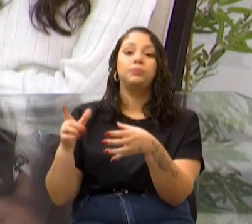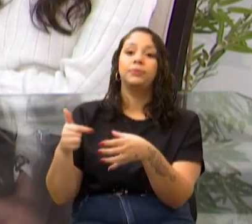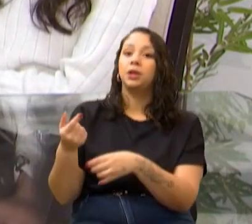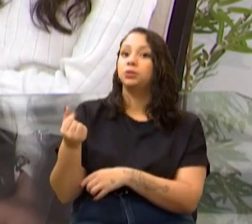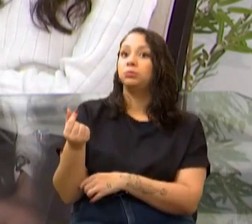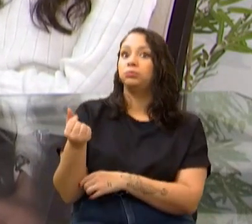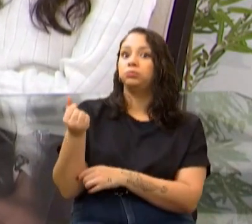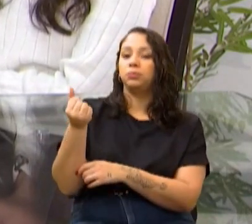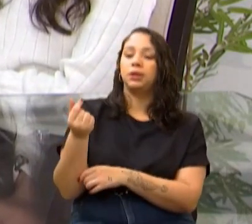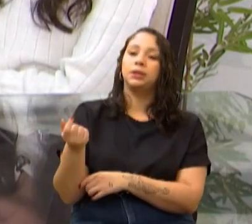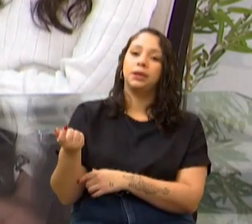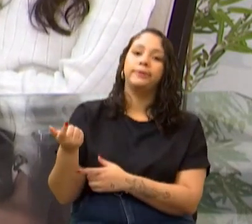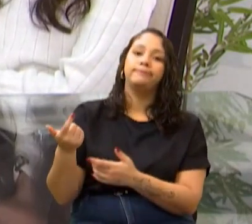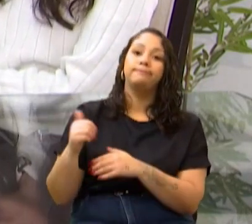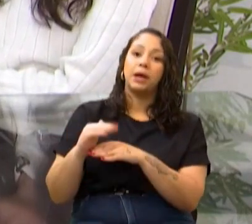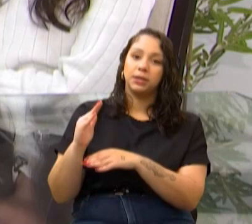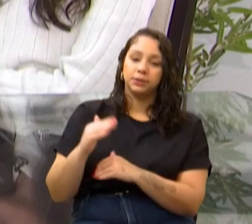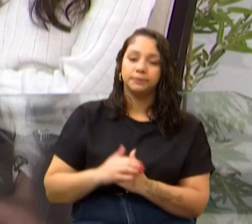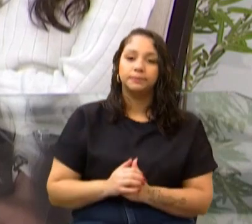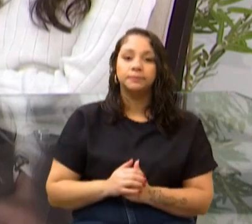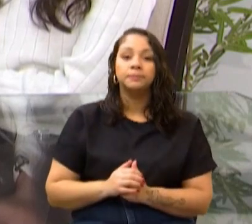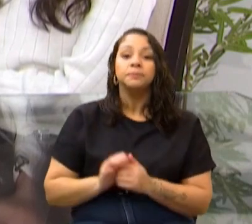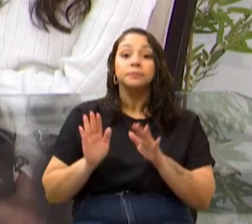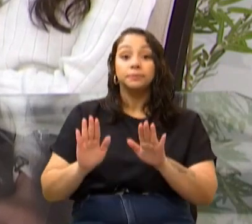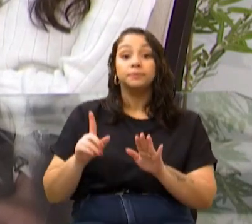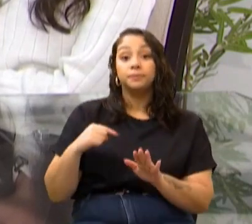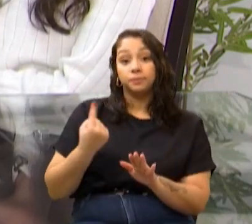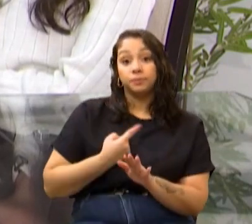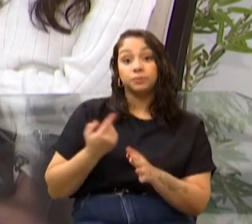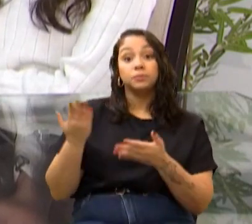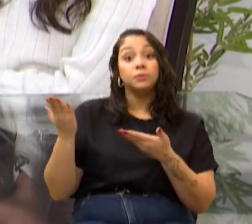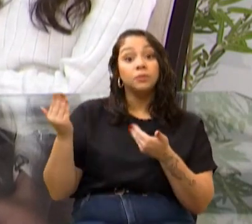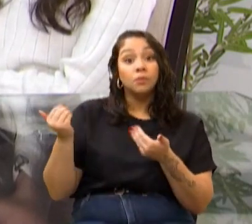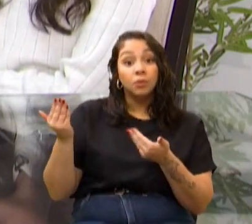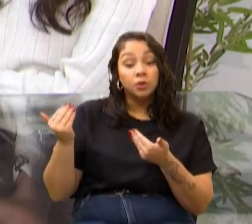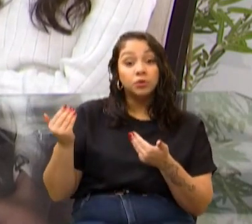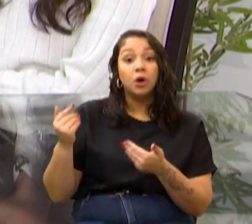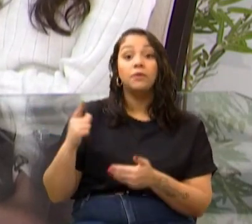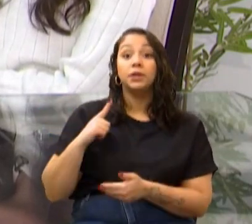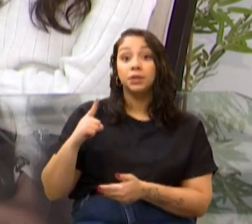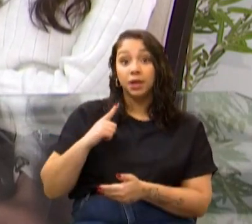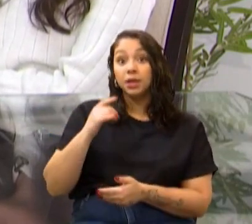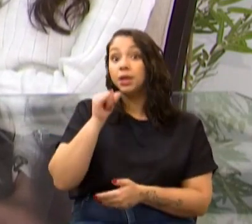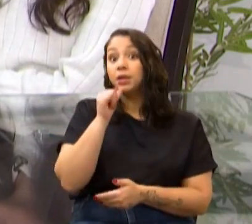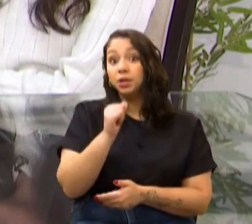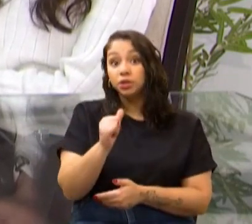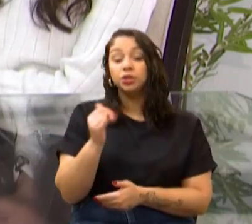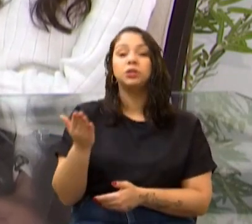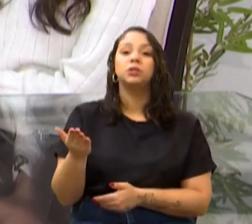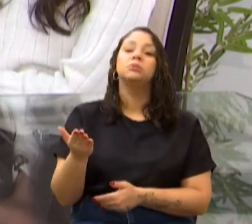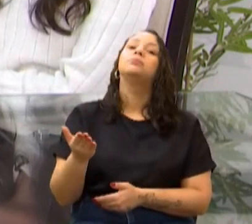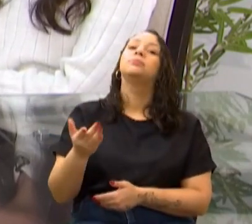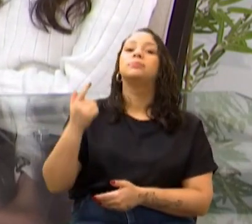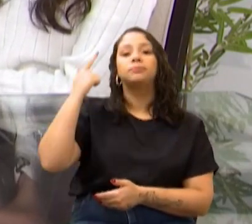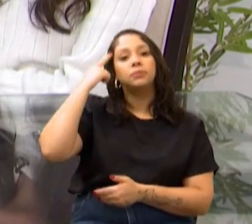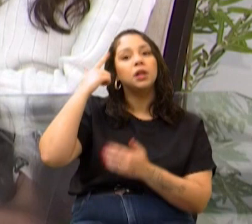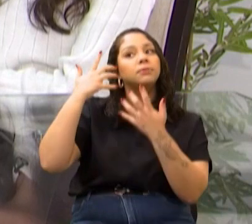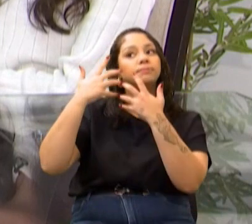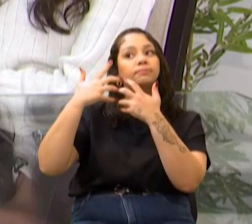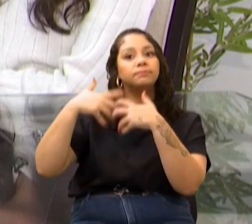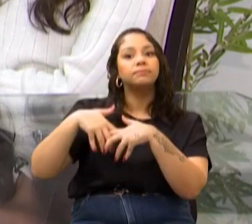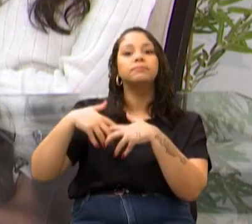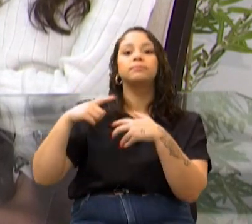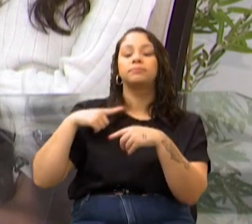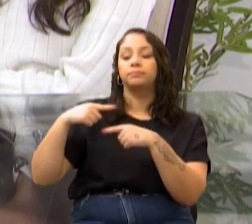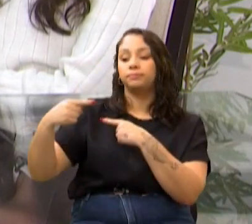construir família, e aí as despesas começam a aumentar. Mas enquanto a gente é jovem e tem energia,